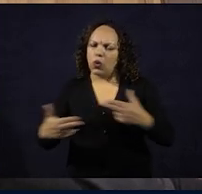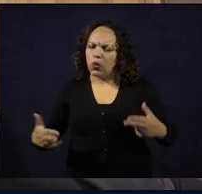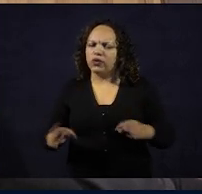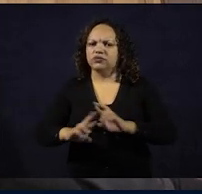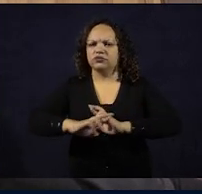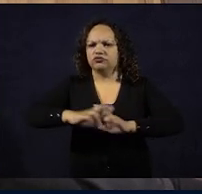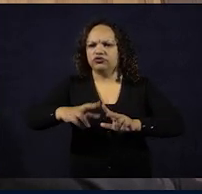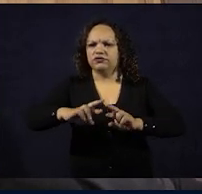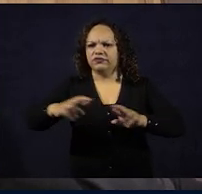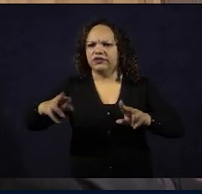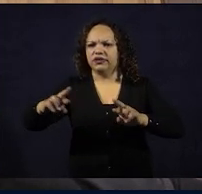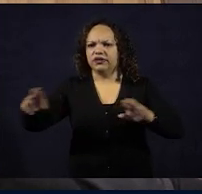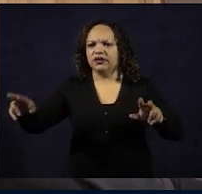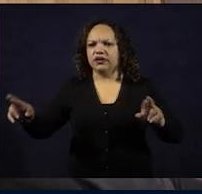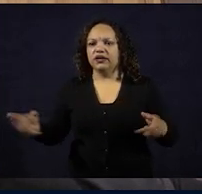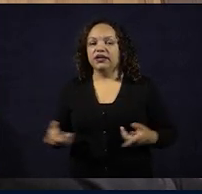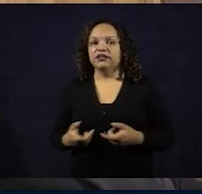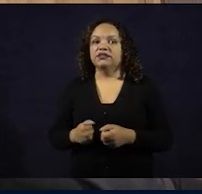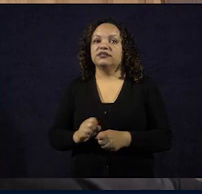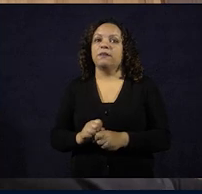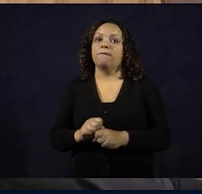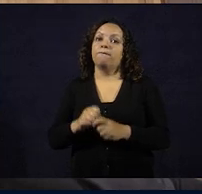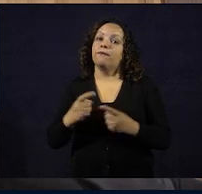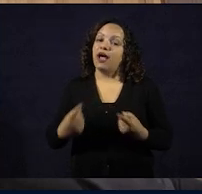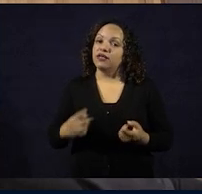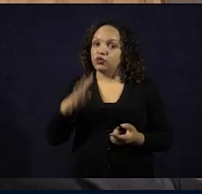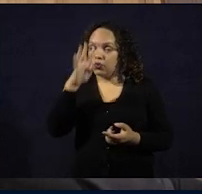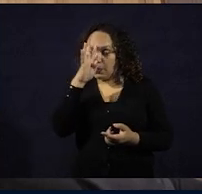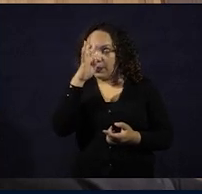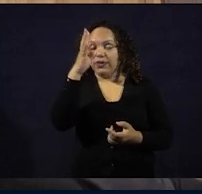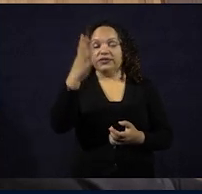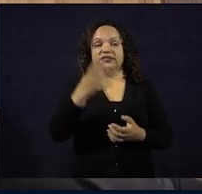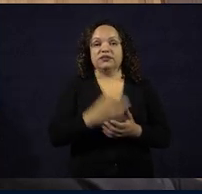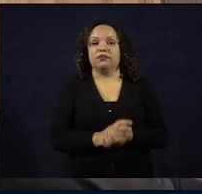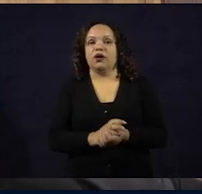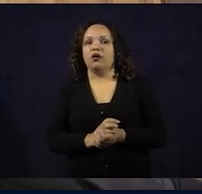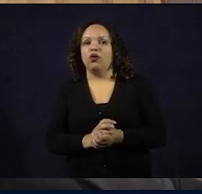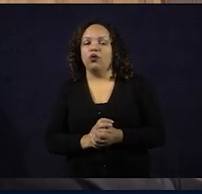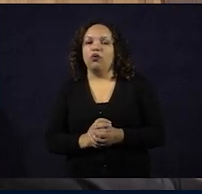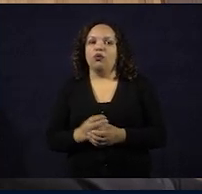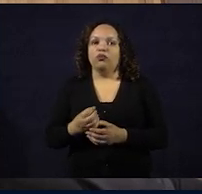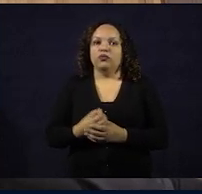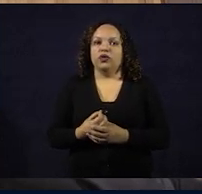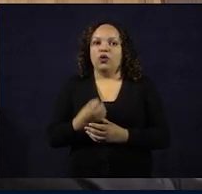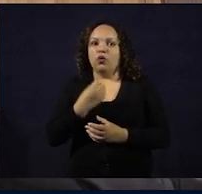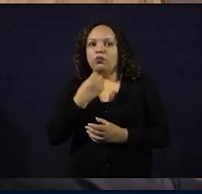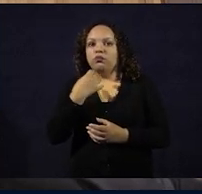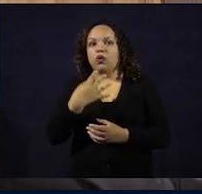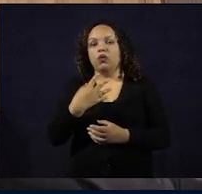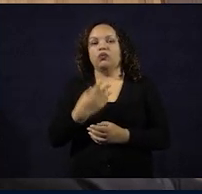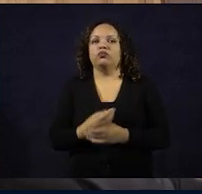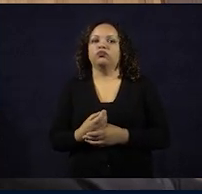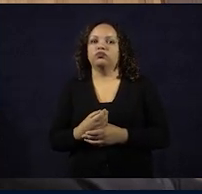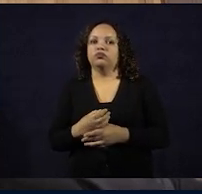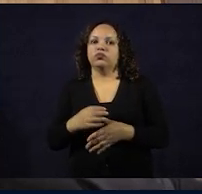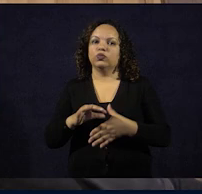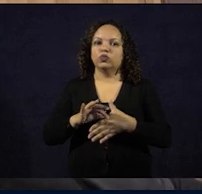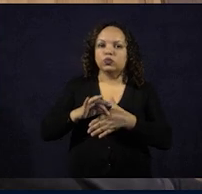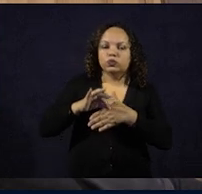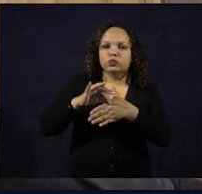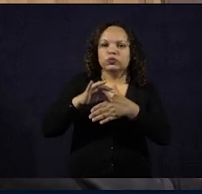ajudam né E são fundamentais né um bom nível de governança é você ter um